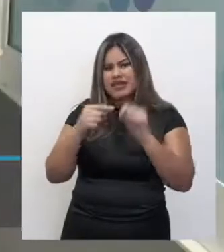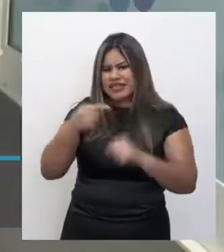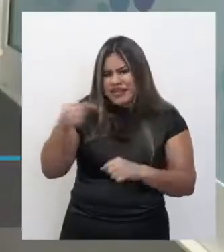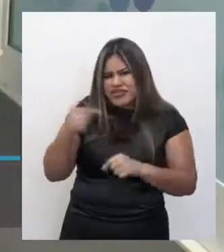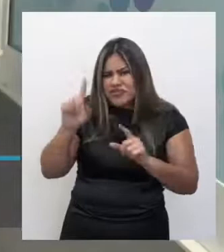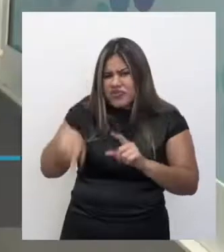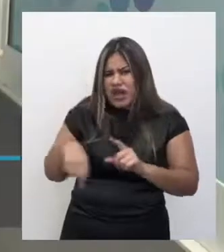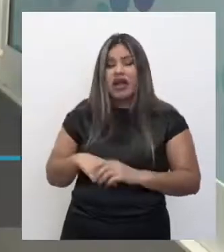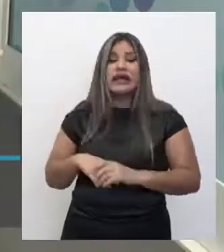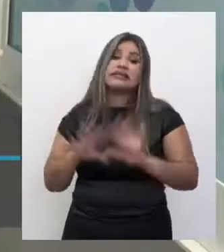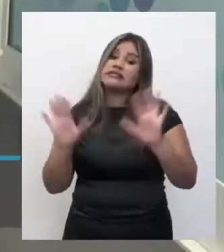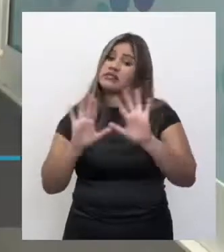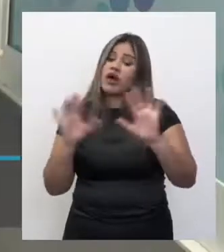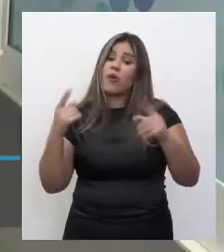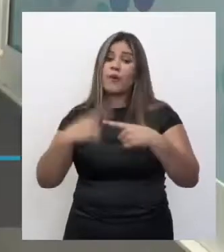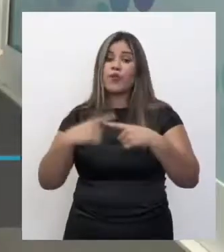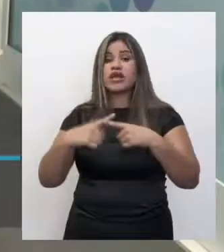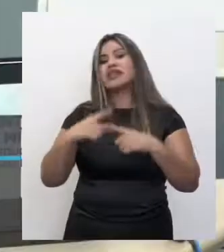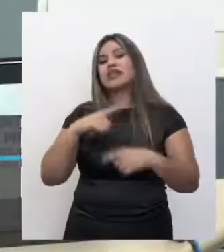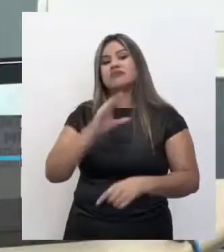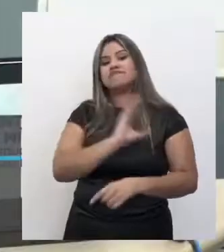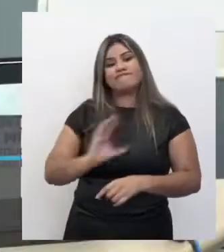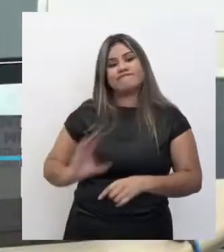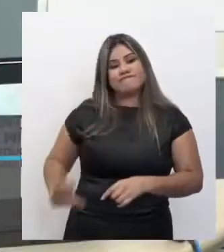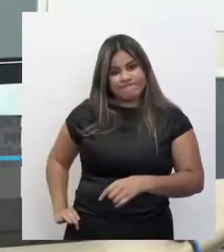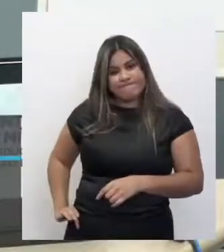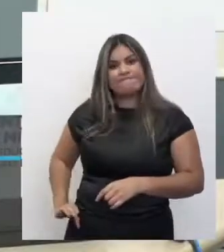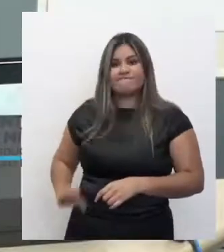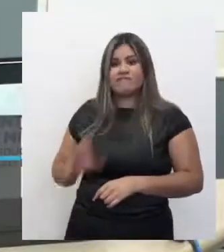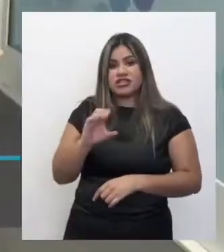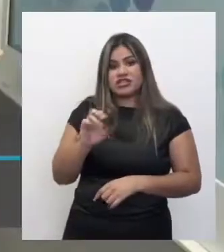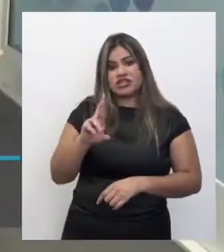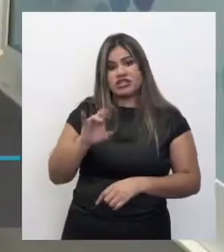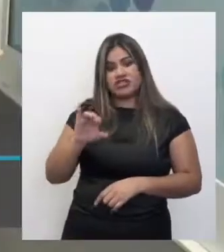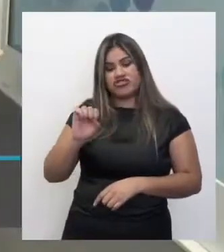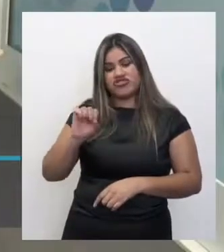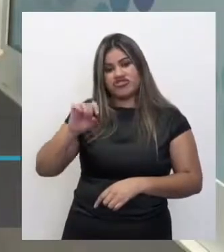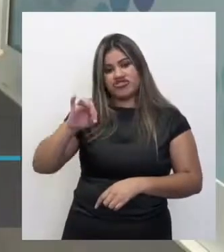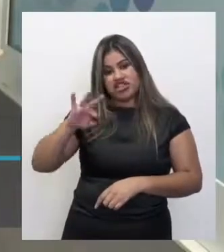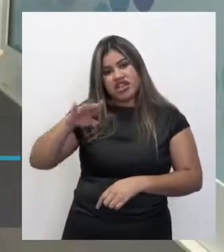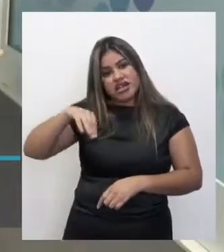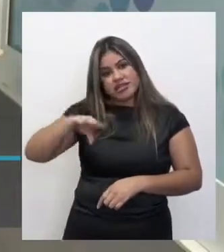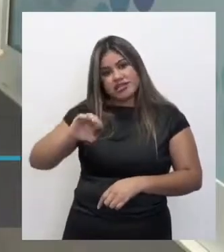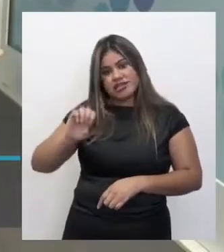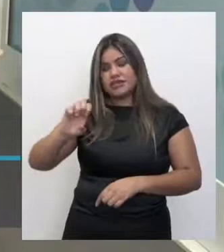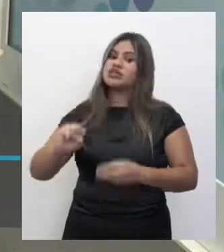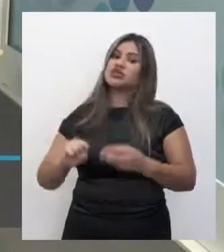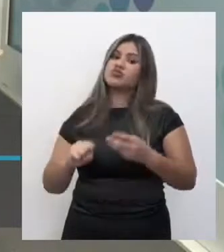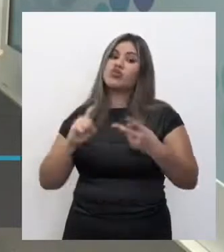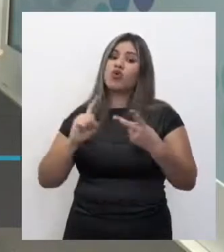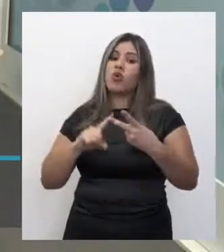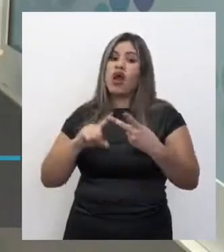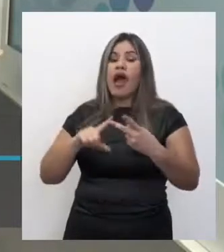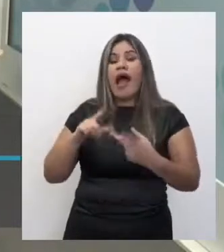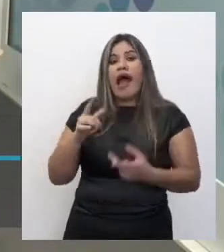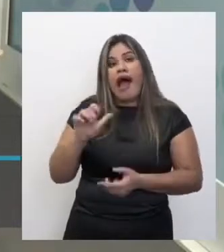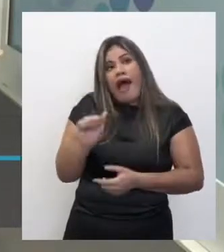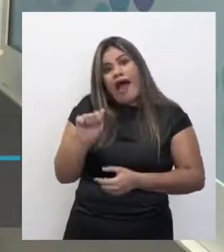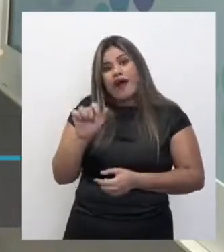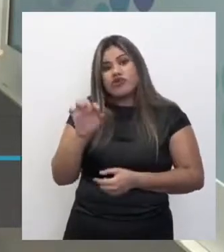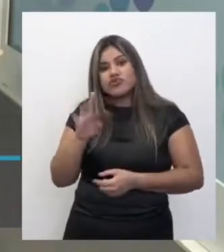porque você tem cristianismo. Tá bom. Geralmente você tem altruísmo. Ok. Então